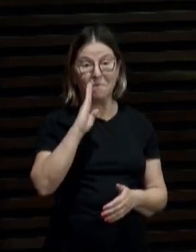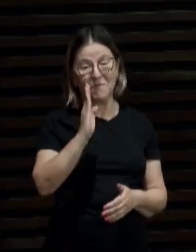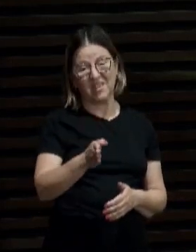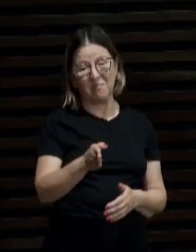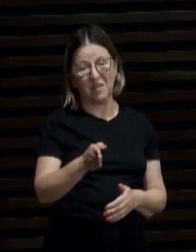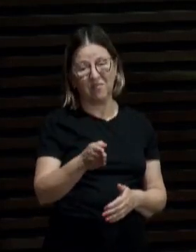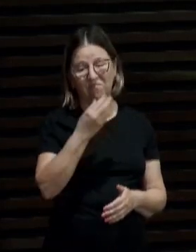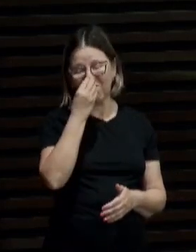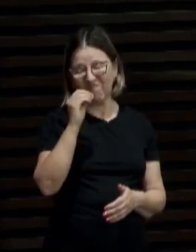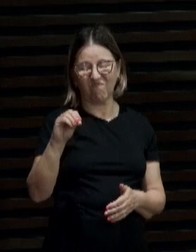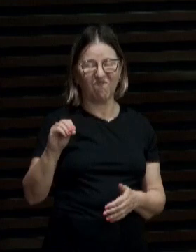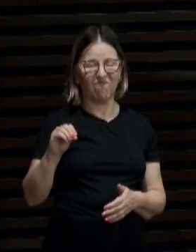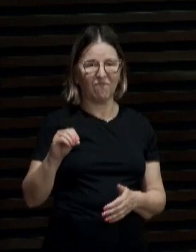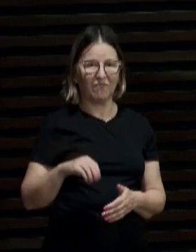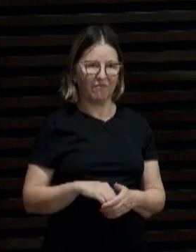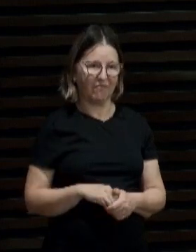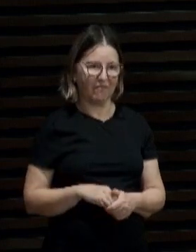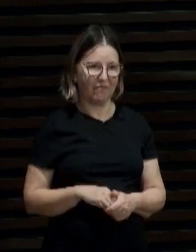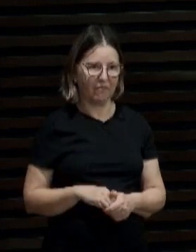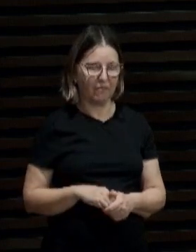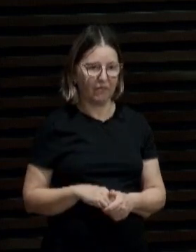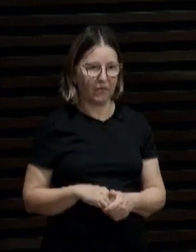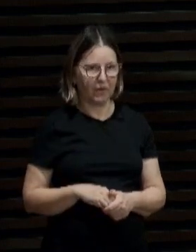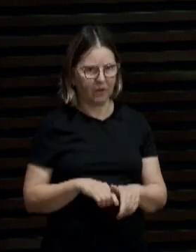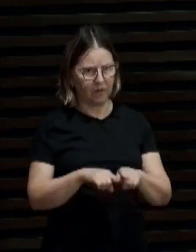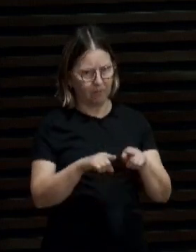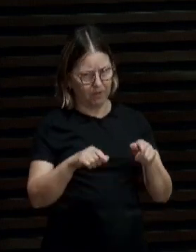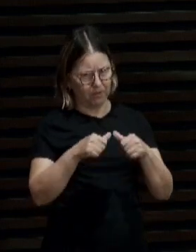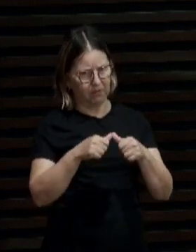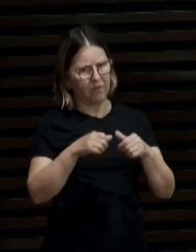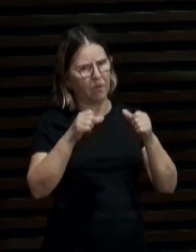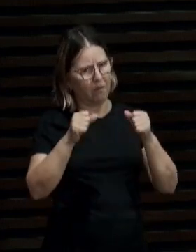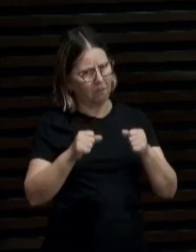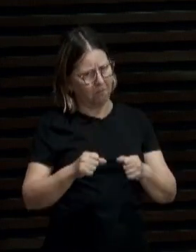Desconsiderou. Meu irmão, será que isso pode acontecer com a gente?